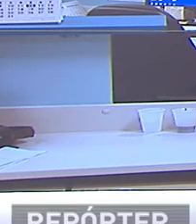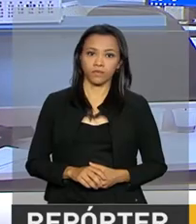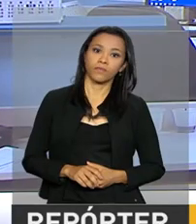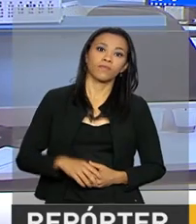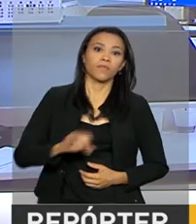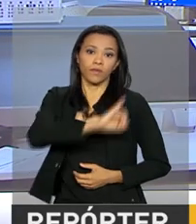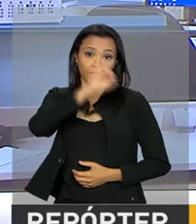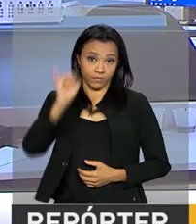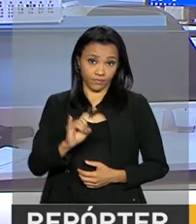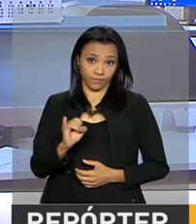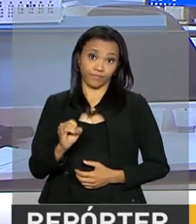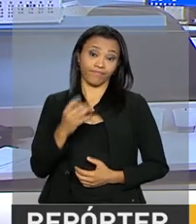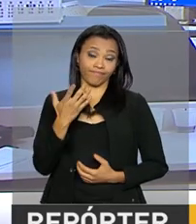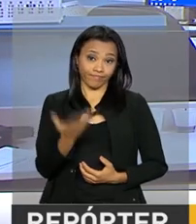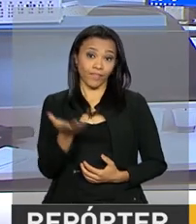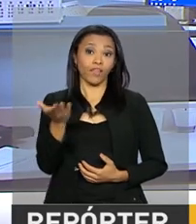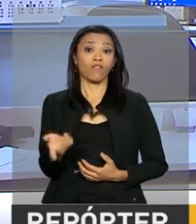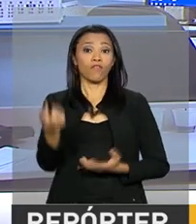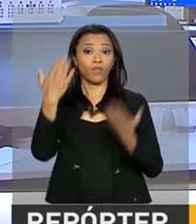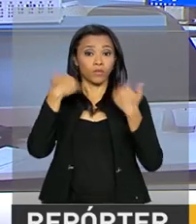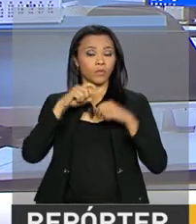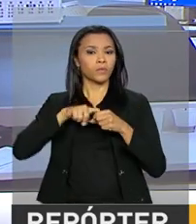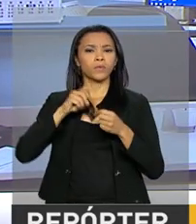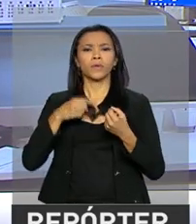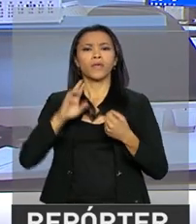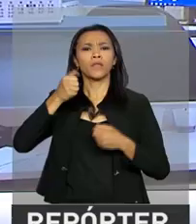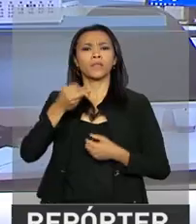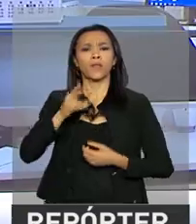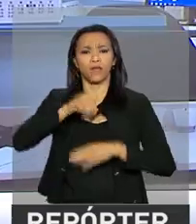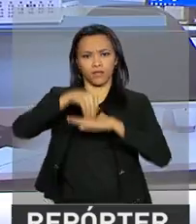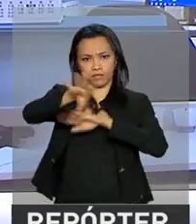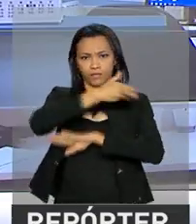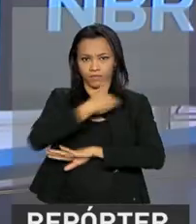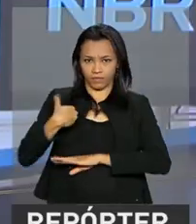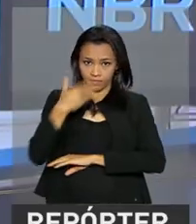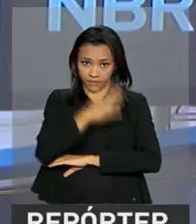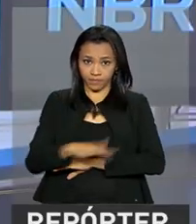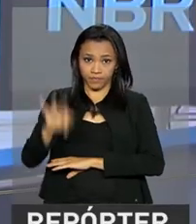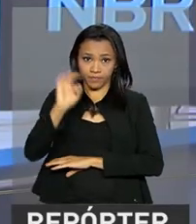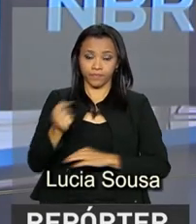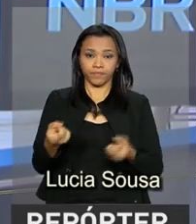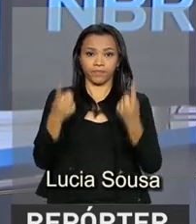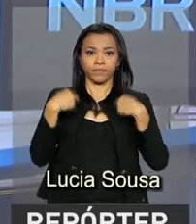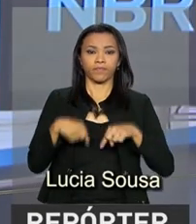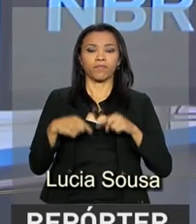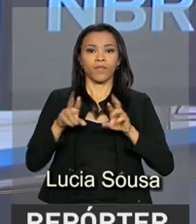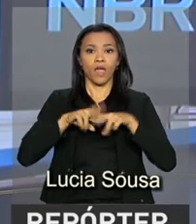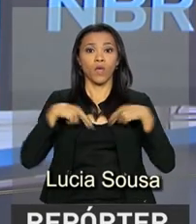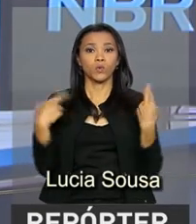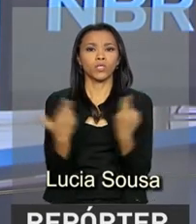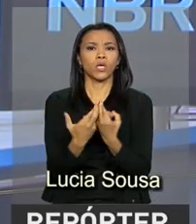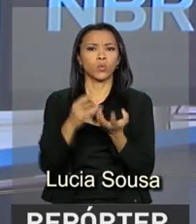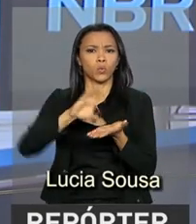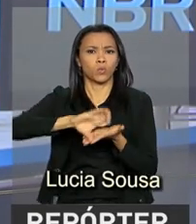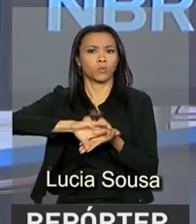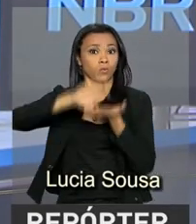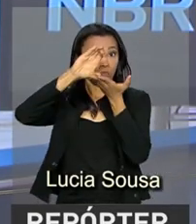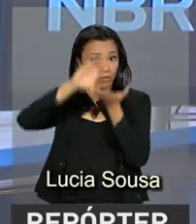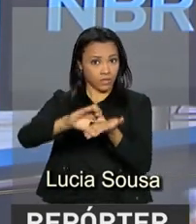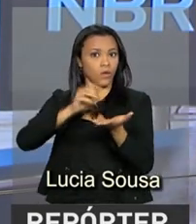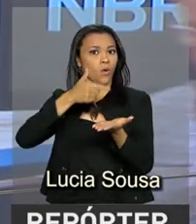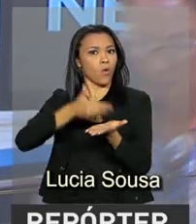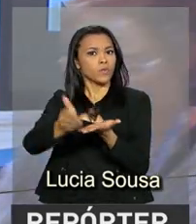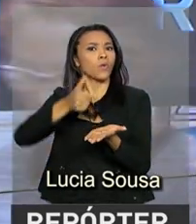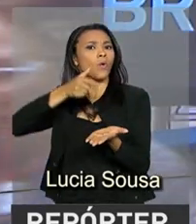Olá o repórter NBR está de volta com as notícias do governo federal a reunião do conselhão que começou ontem